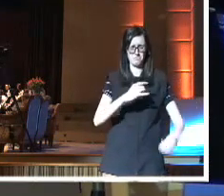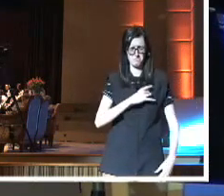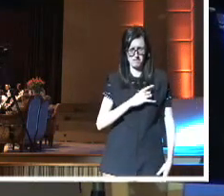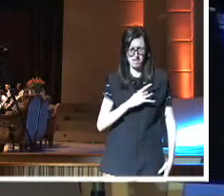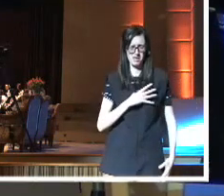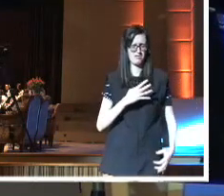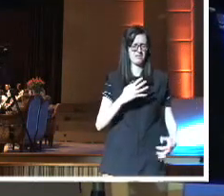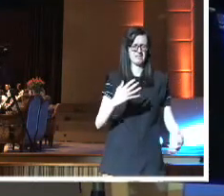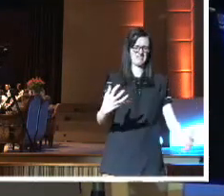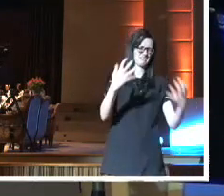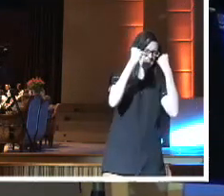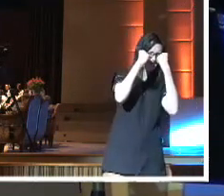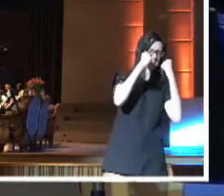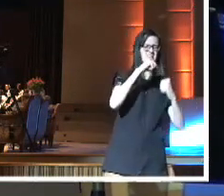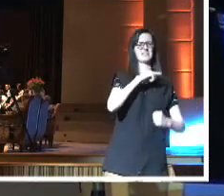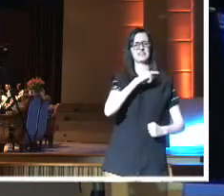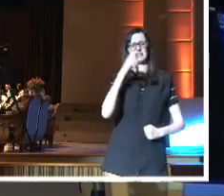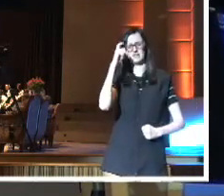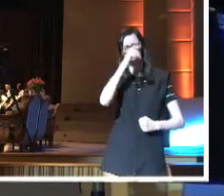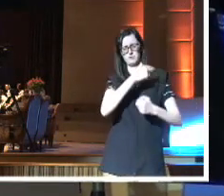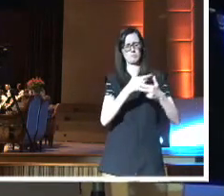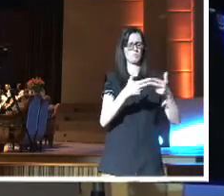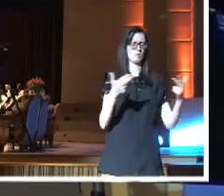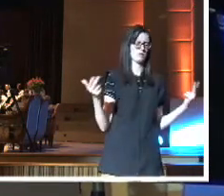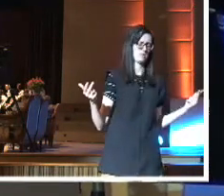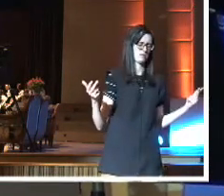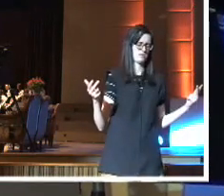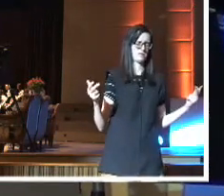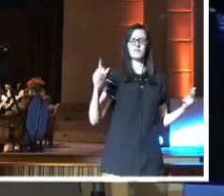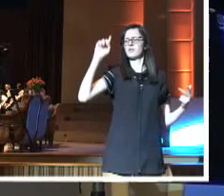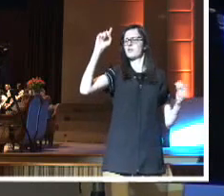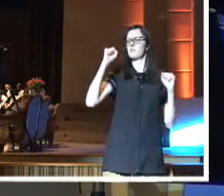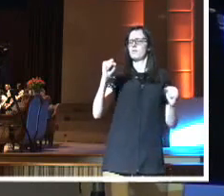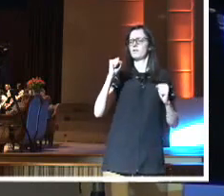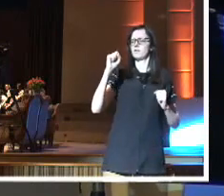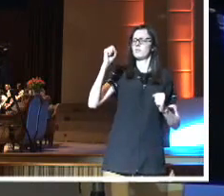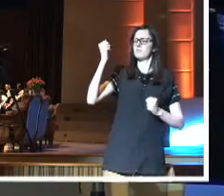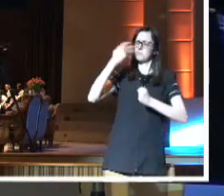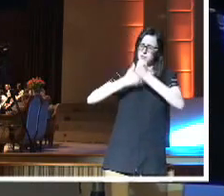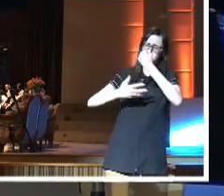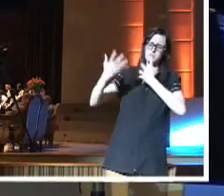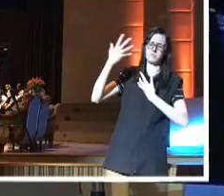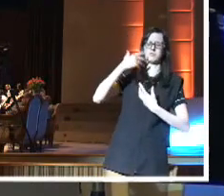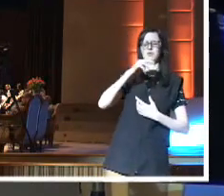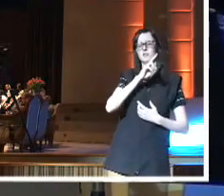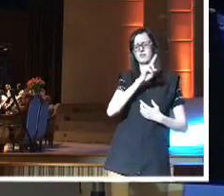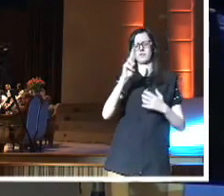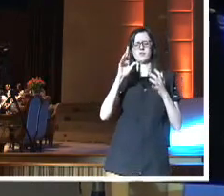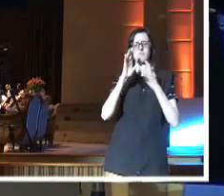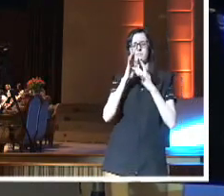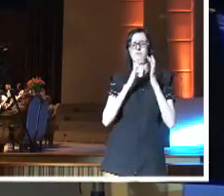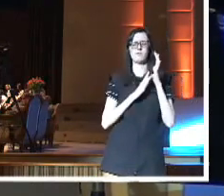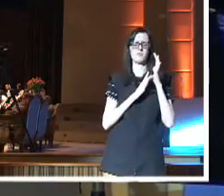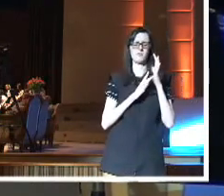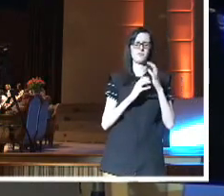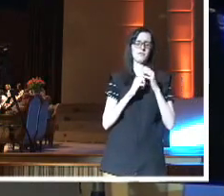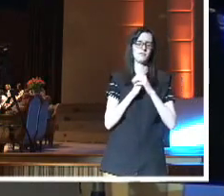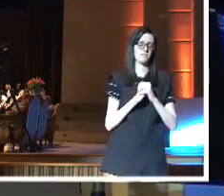das opressões, diante das dificuldades. Fala conosco, Pai, em nome de Jesus.